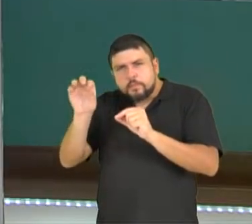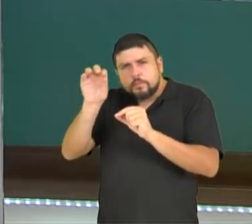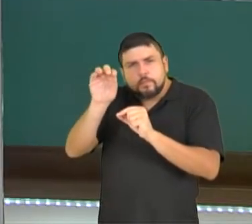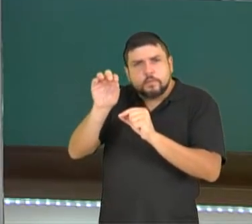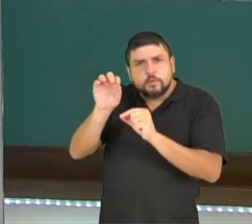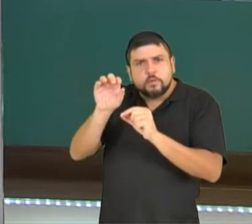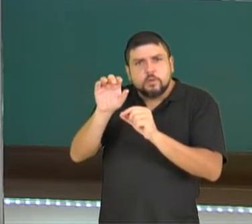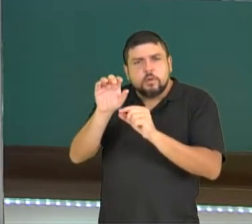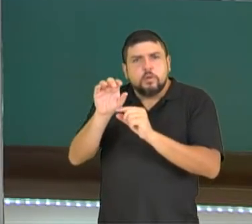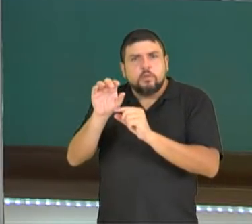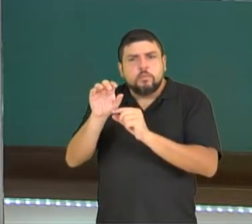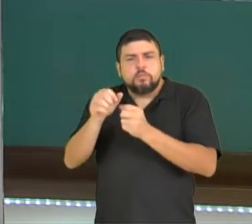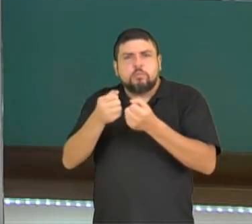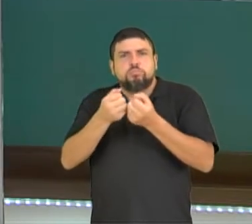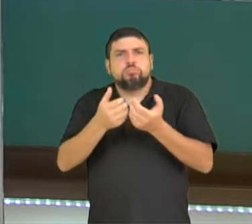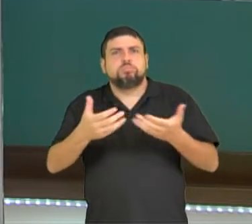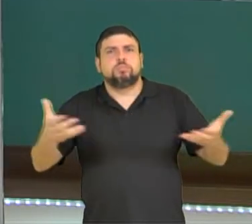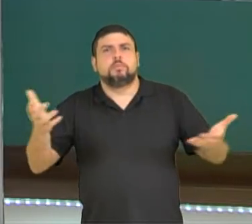gota de sangue.